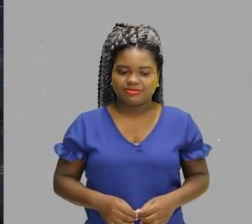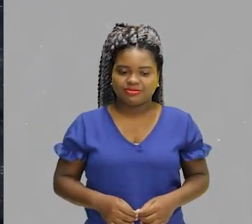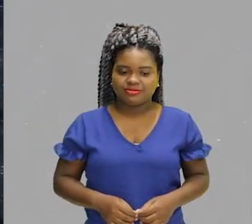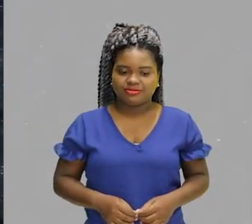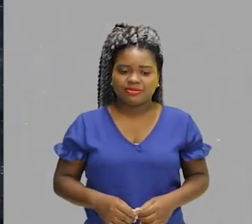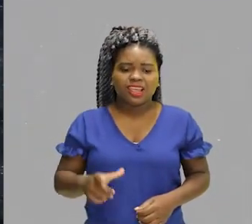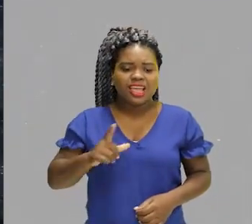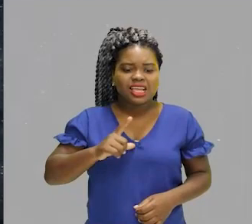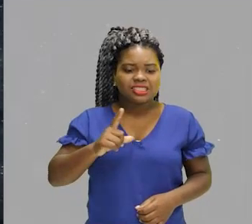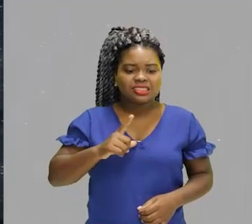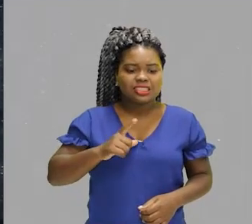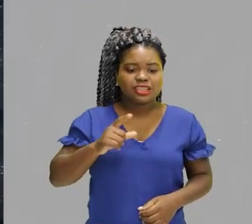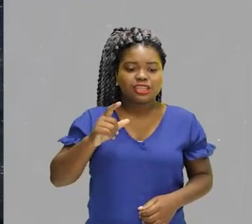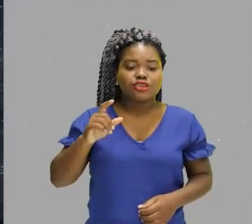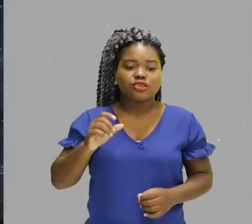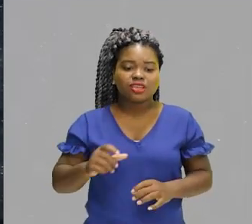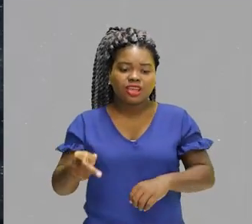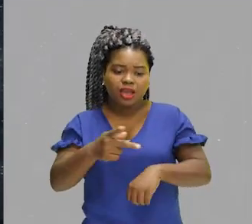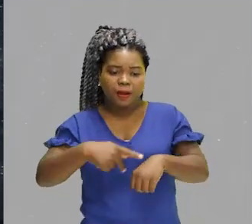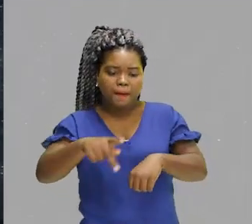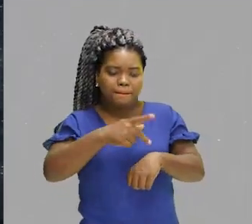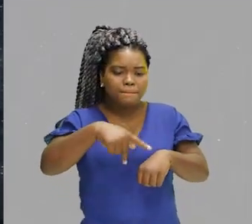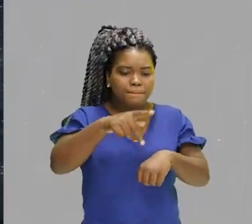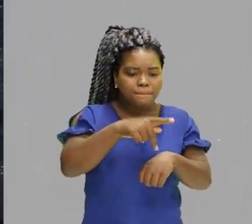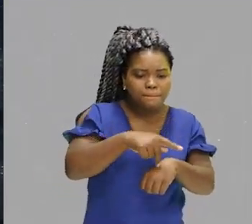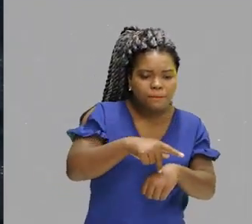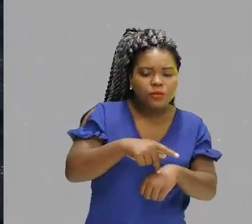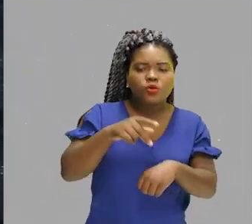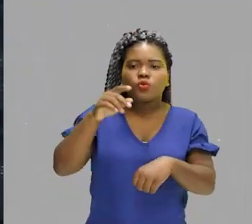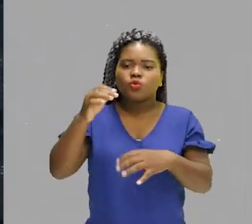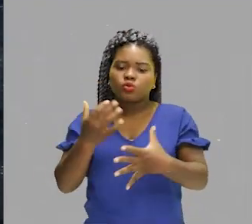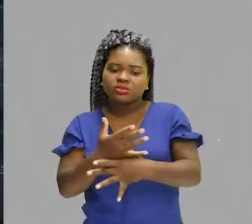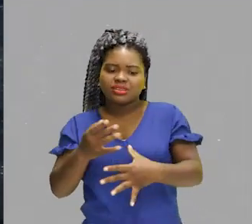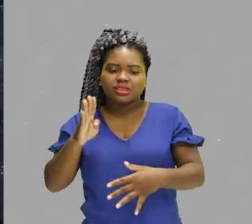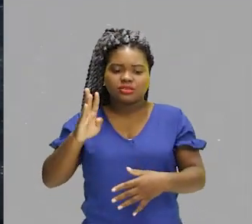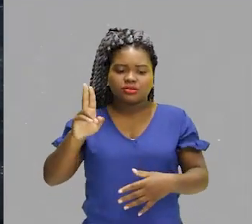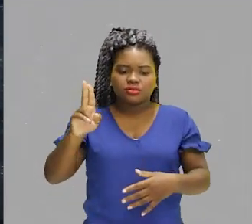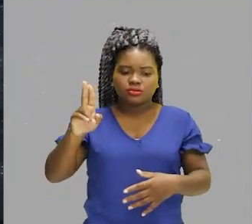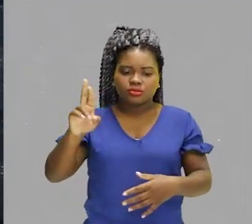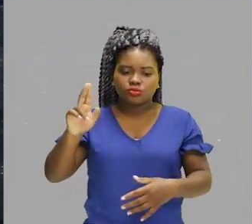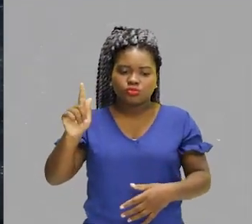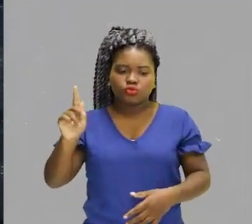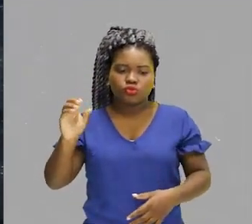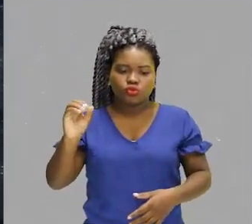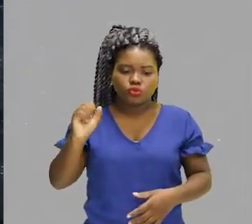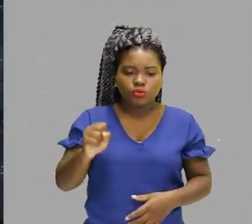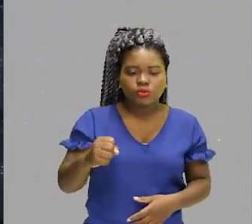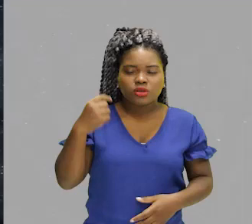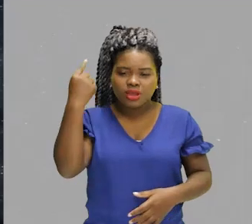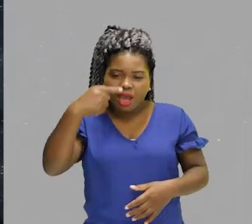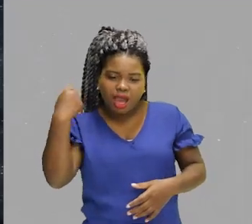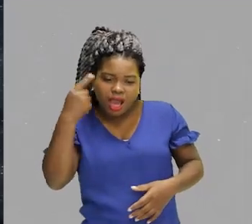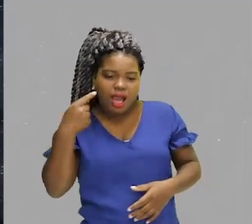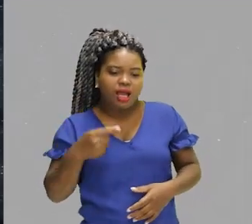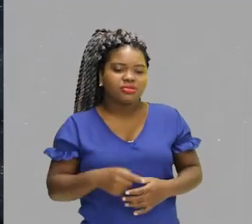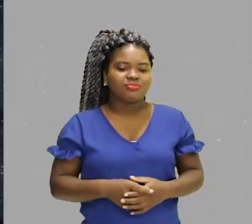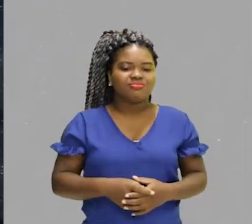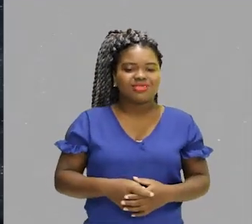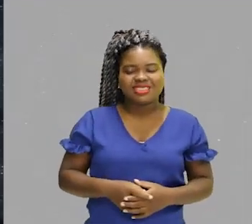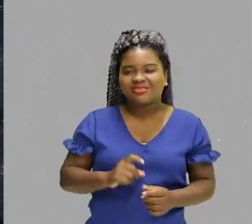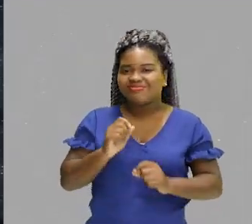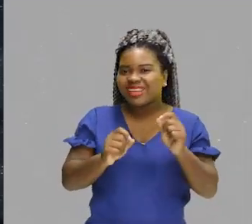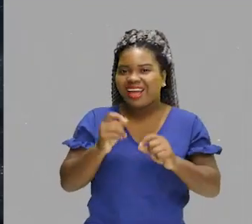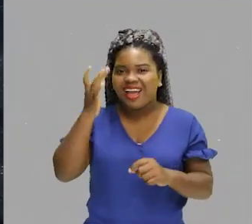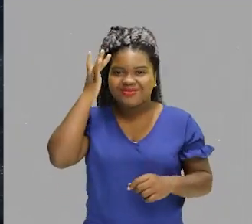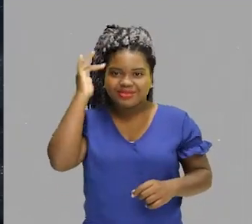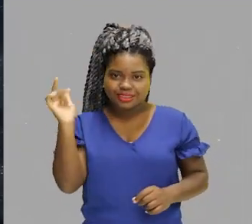que ir a Burgos amanhã. Burgos é uma cidadezinha, tá? Da Espanha. Então, tenho que ir a Burgos